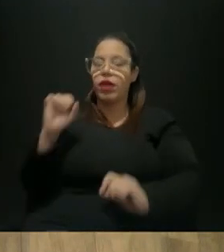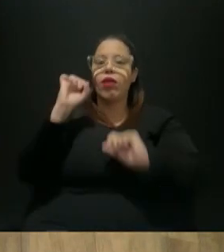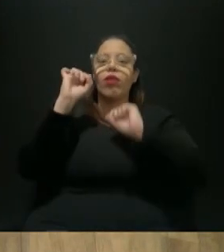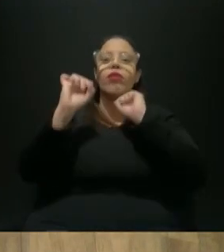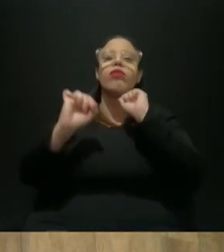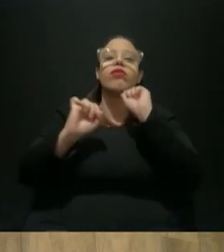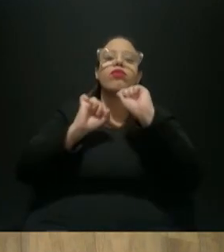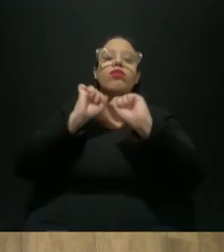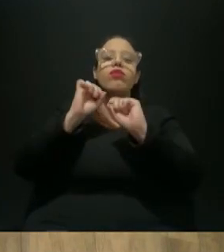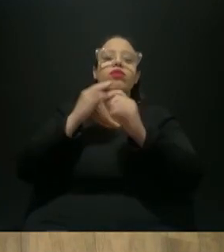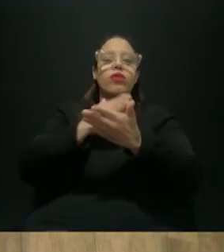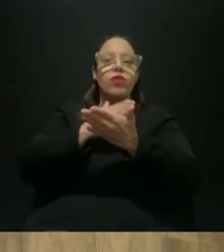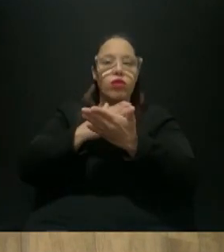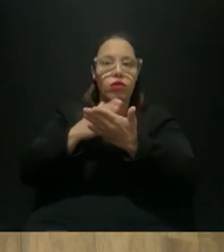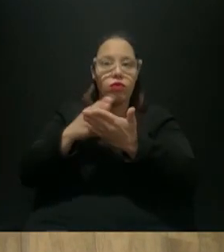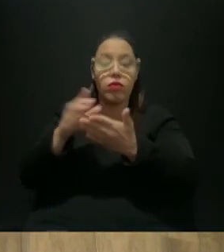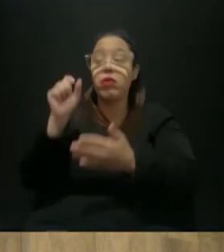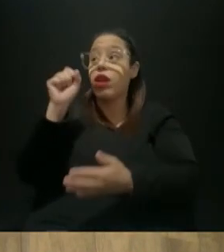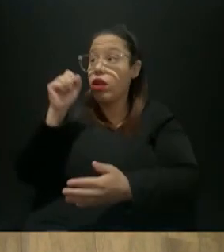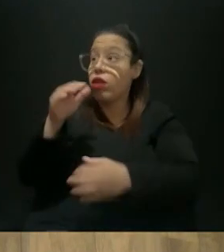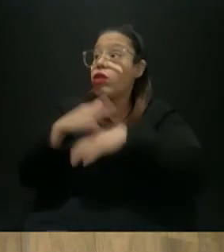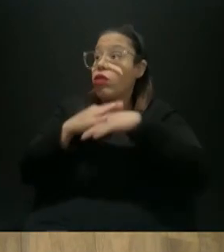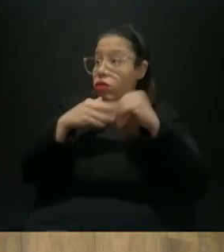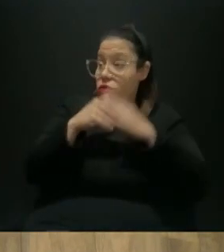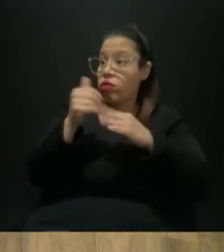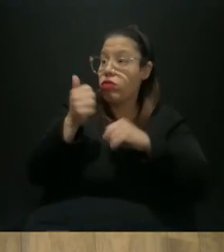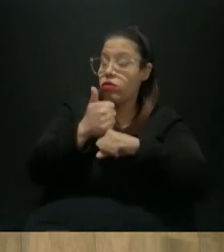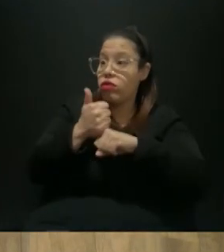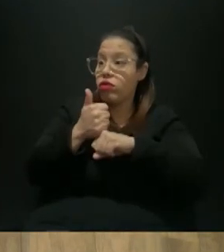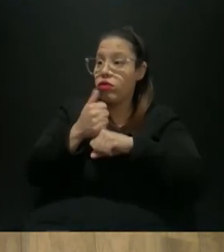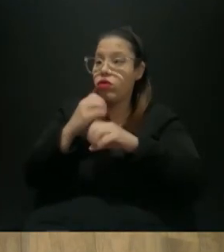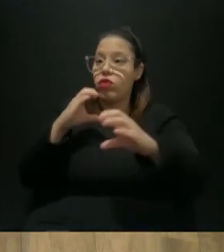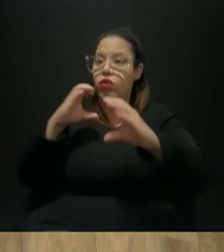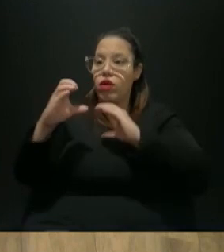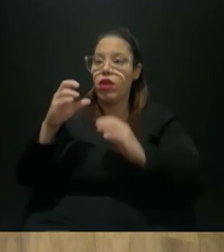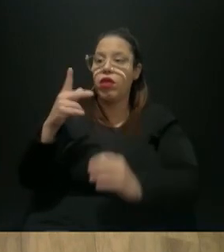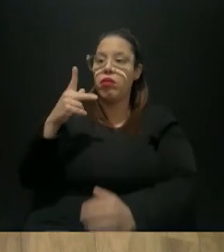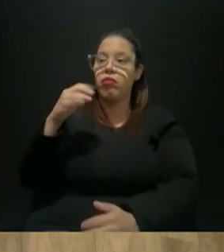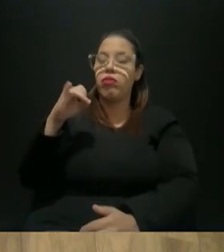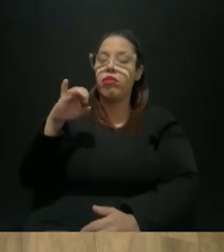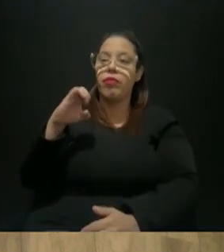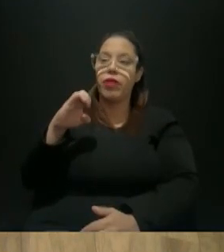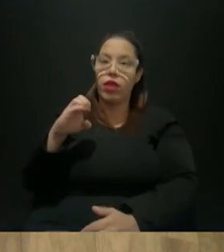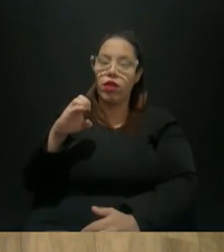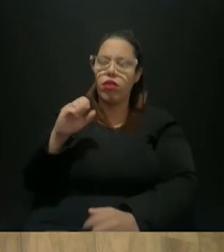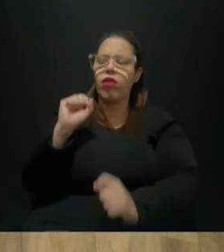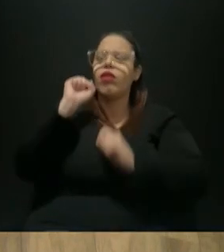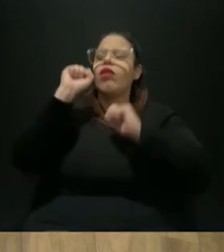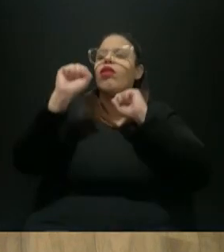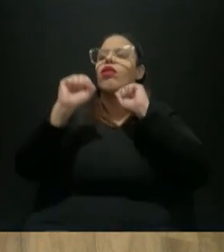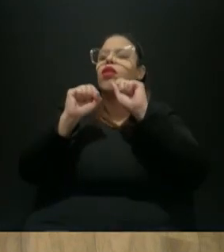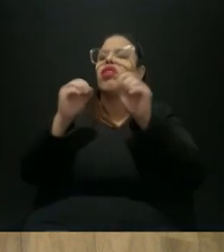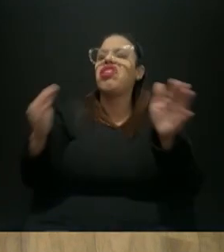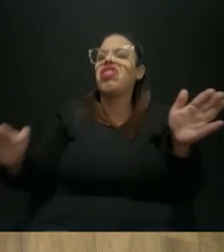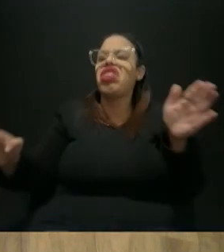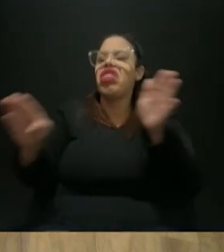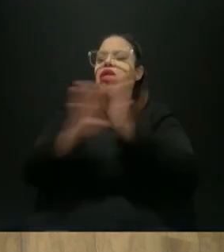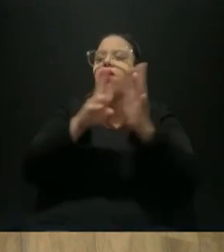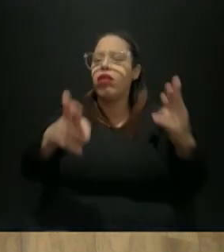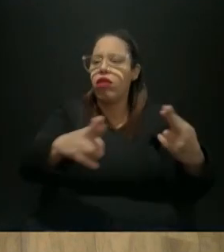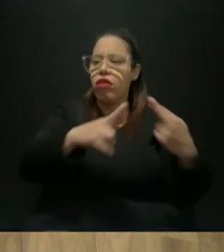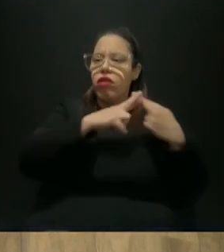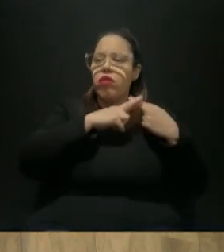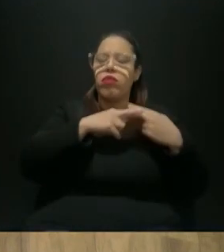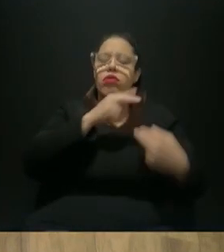pela sua área, né, que é coordenar o PIC, onde entra a responsabilidade do poder público